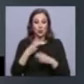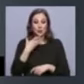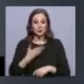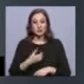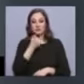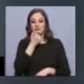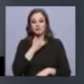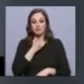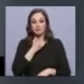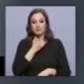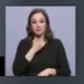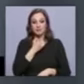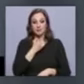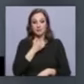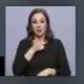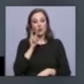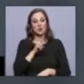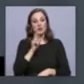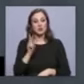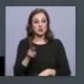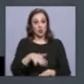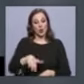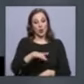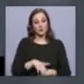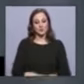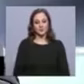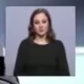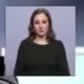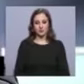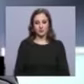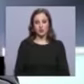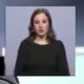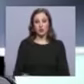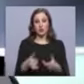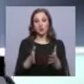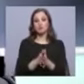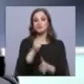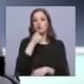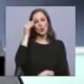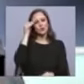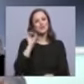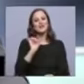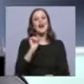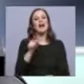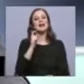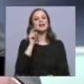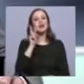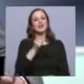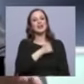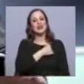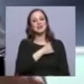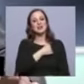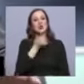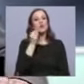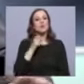quando quando visitam um mundo lá o conceito da casa como é